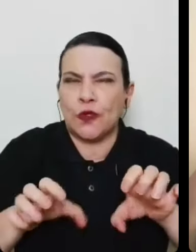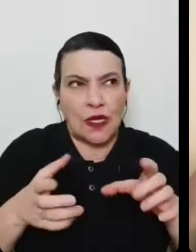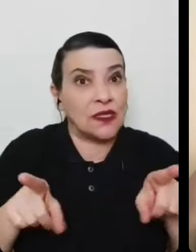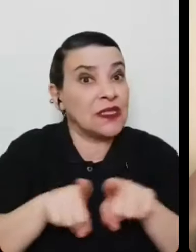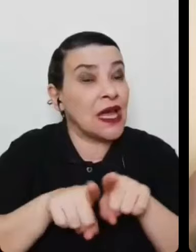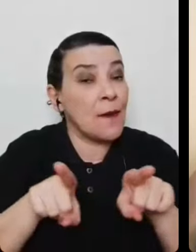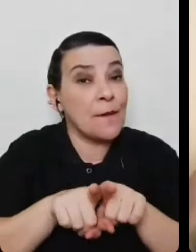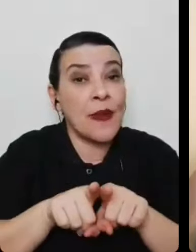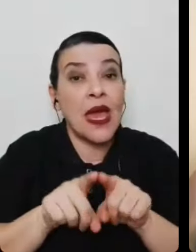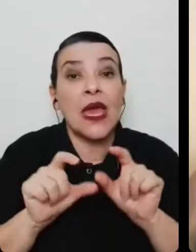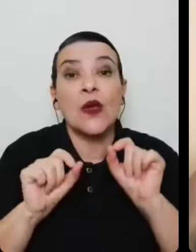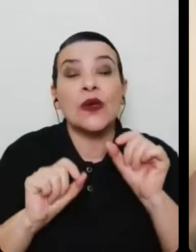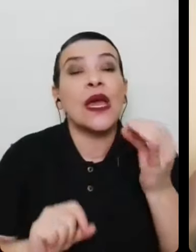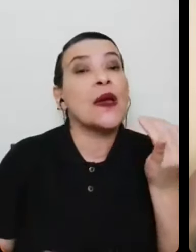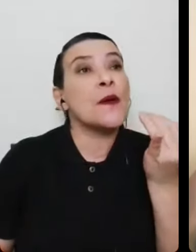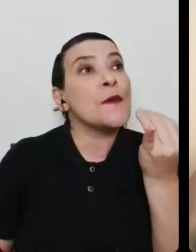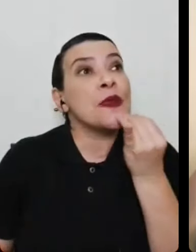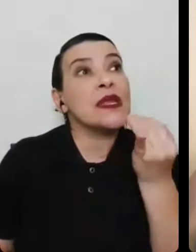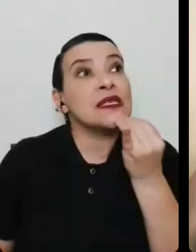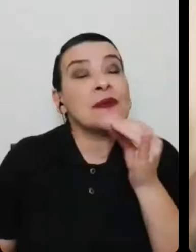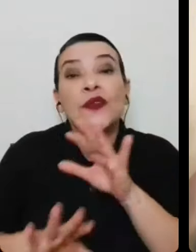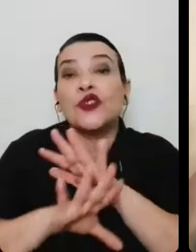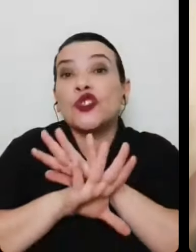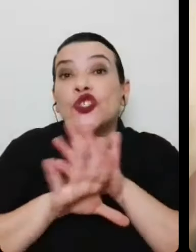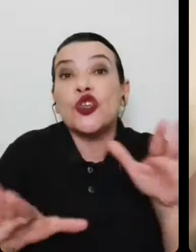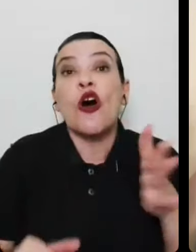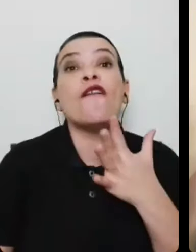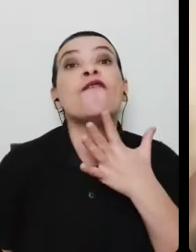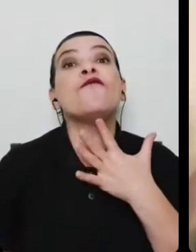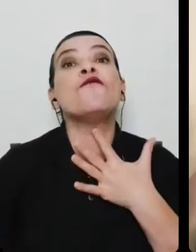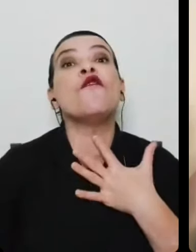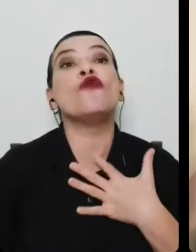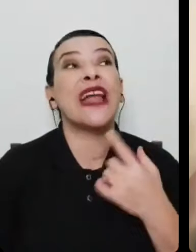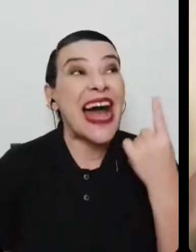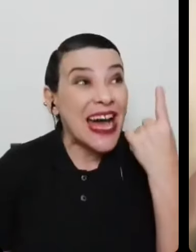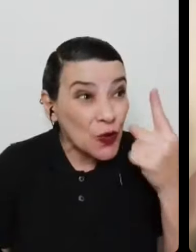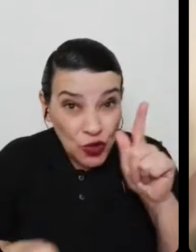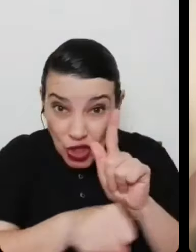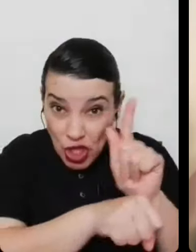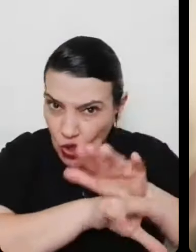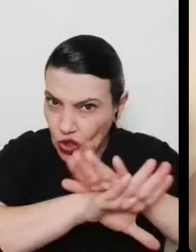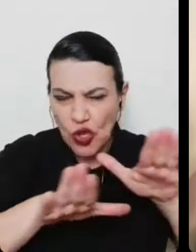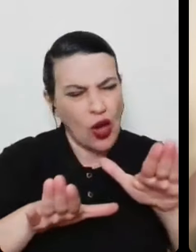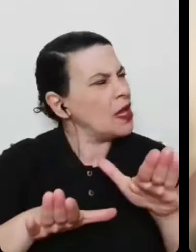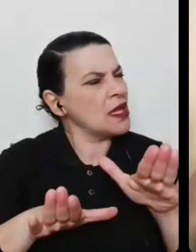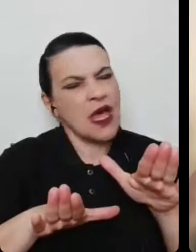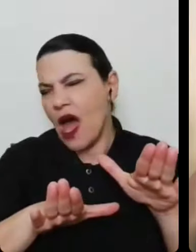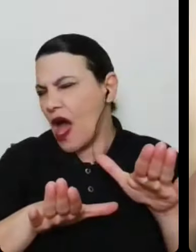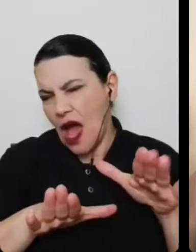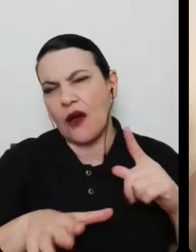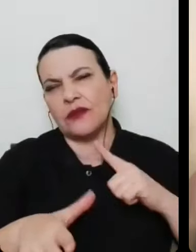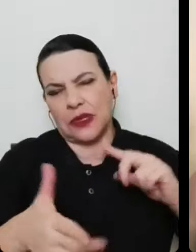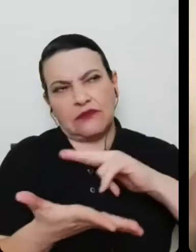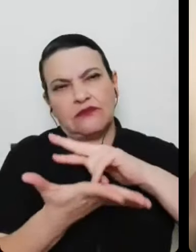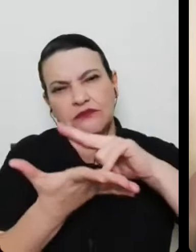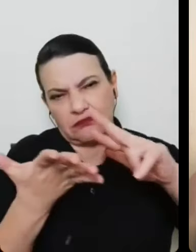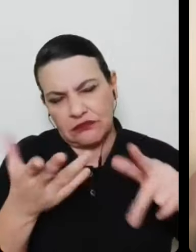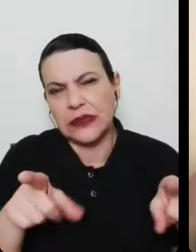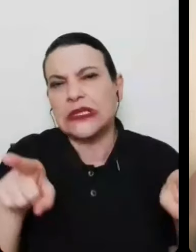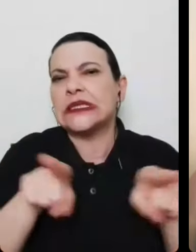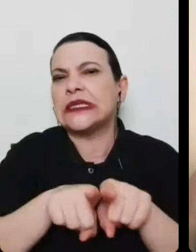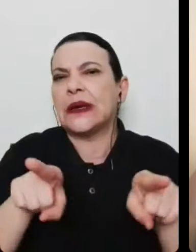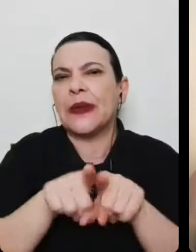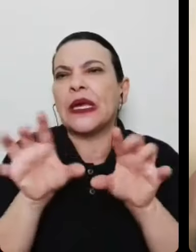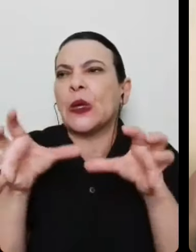não depende única e exclusivamente da vontade de um gestor, não depende da vontade de